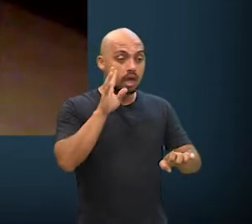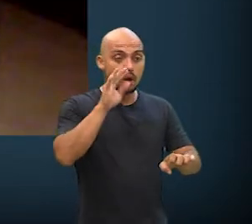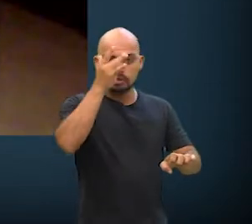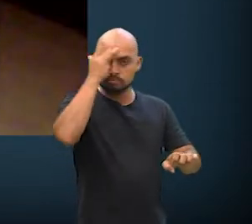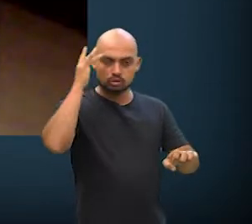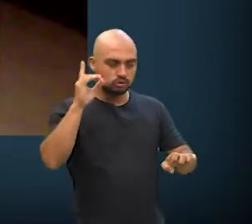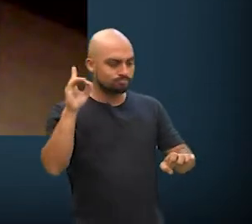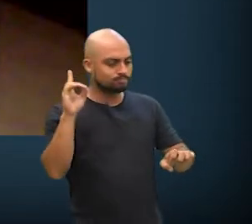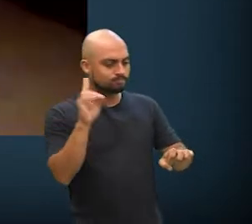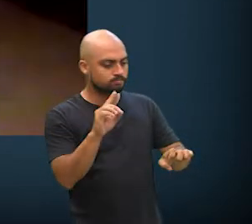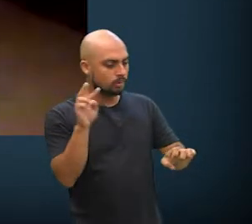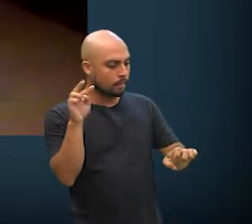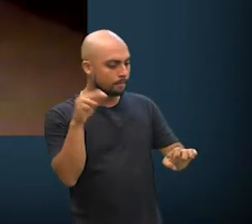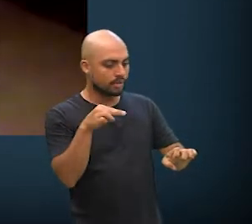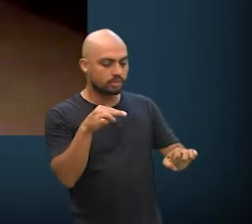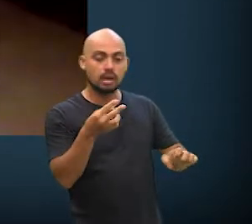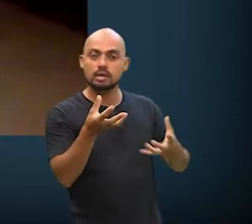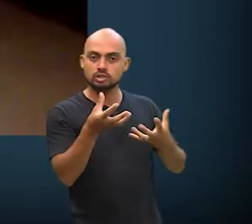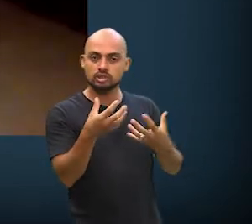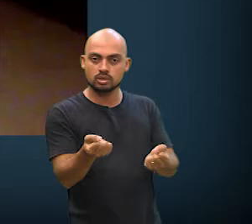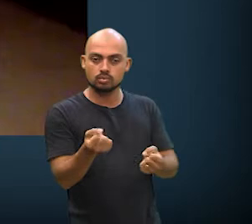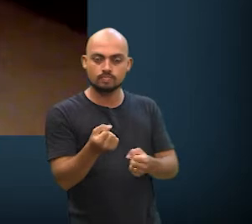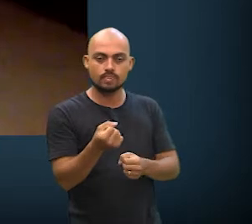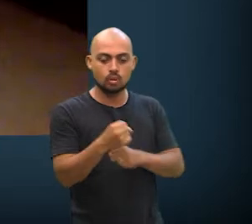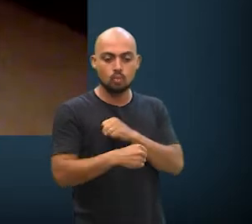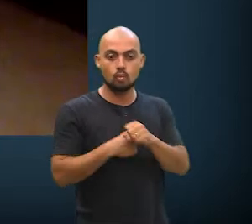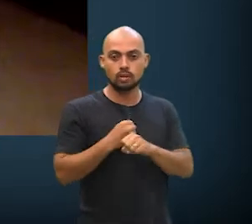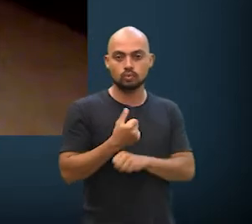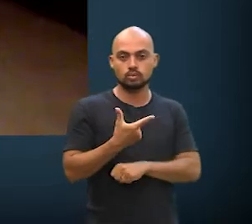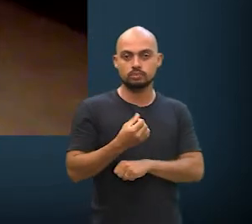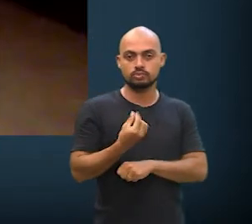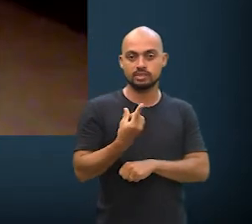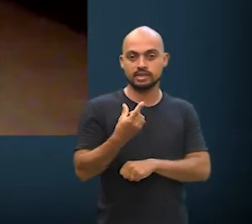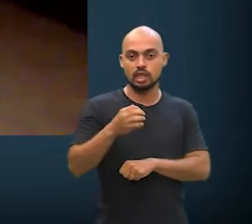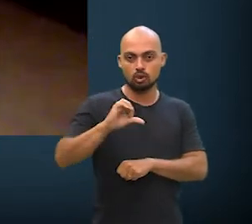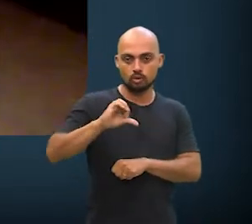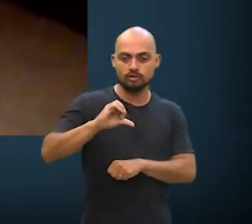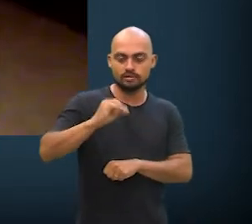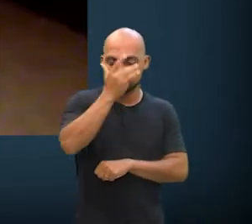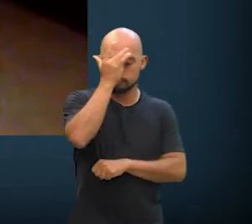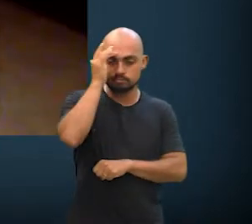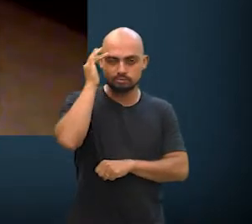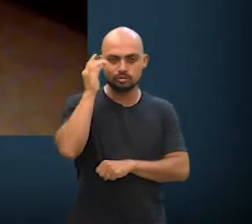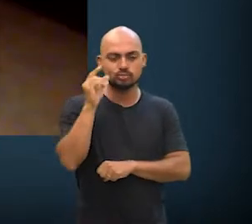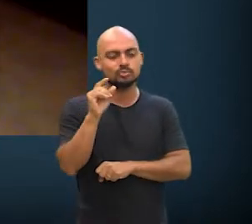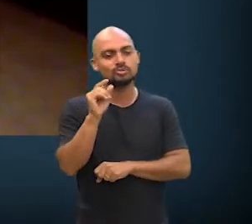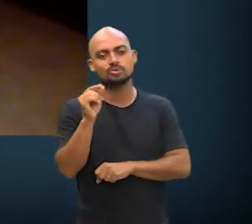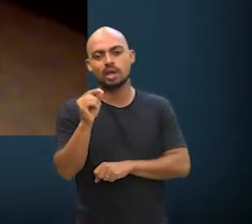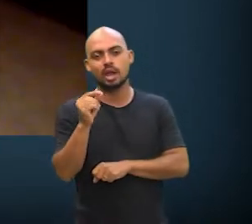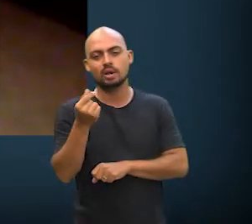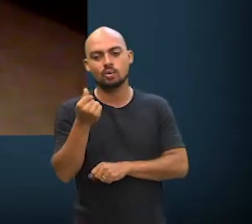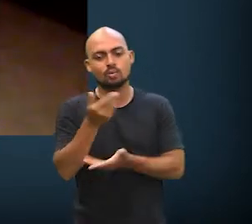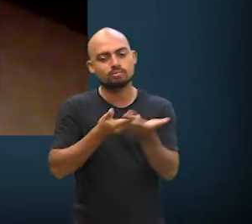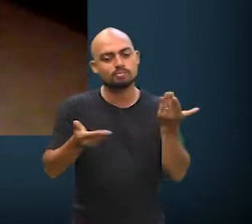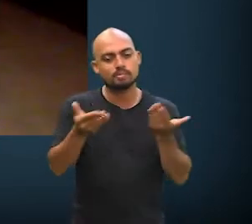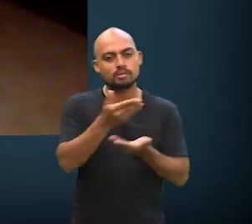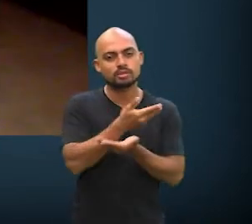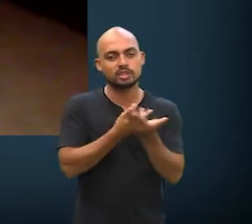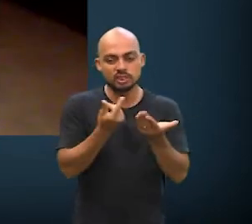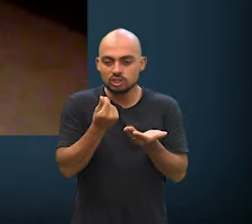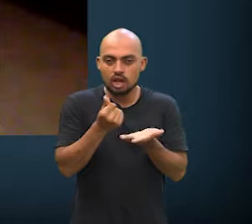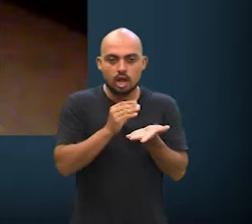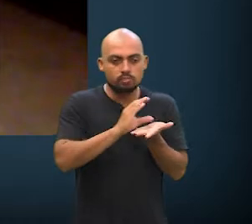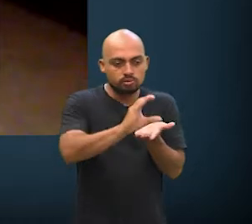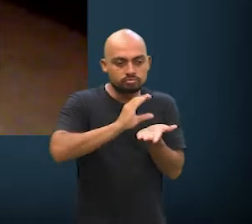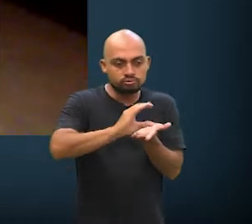aderir. Em 2019, foi o boom que as pessoas começaram realmente a falar efetivamente sobre investimentos. E quando a gente fala